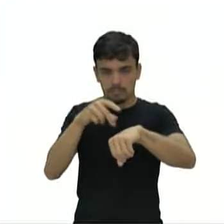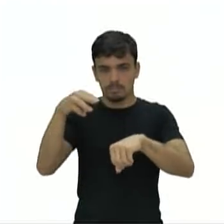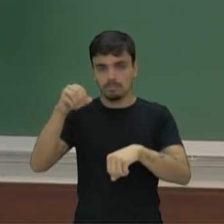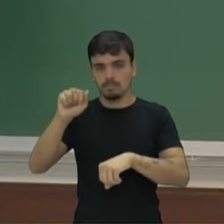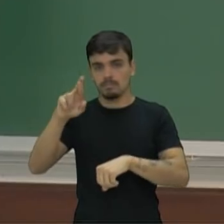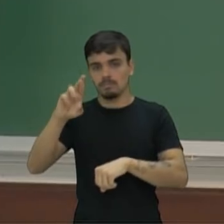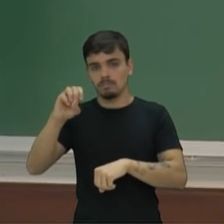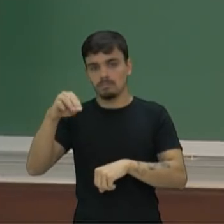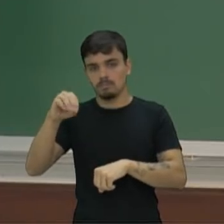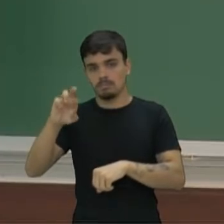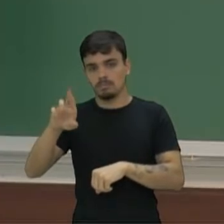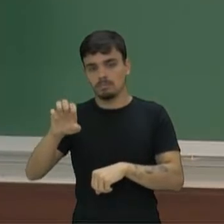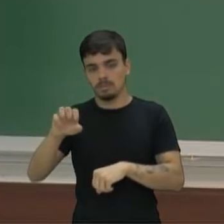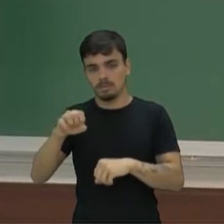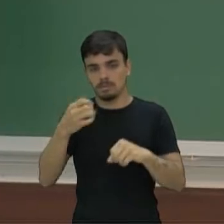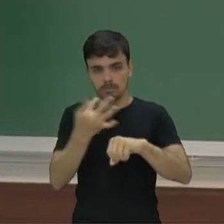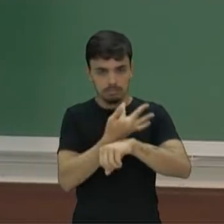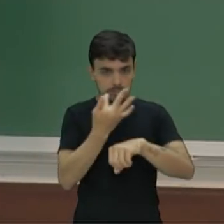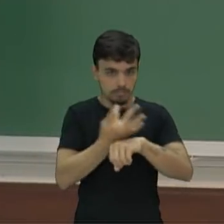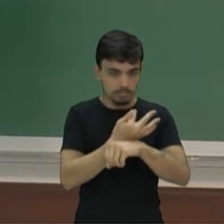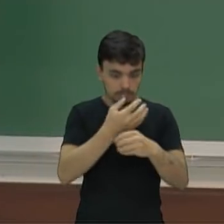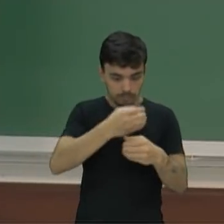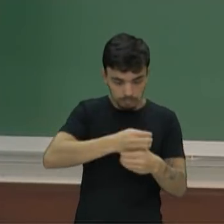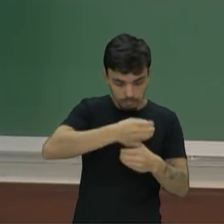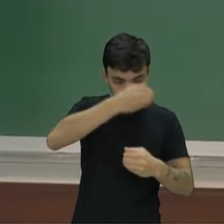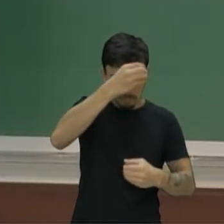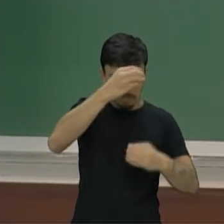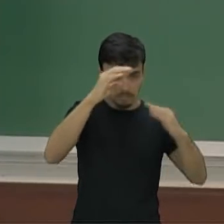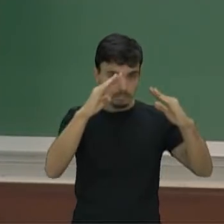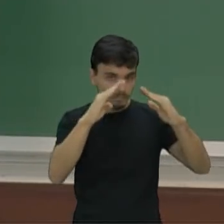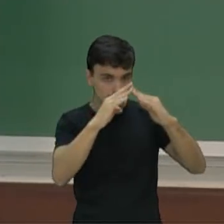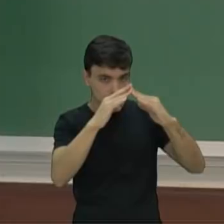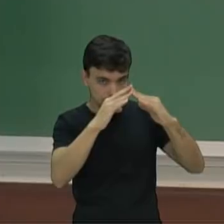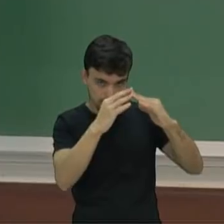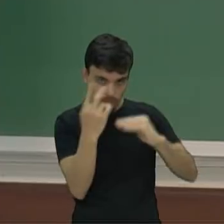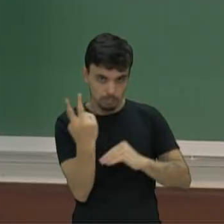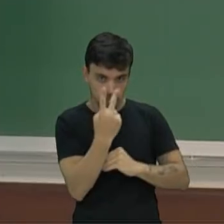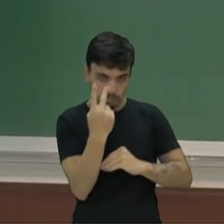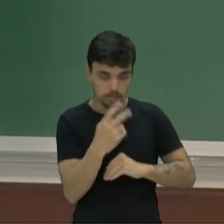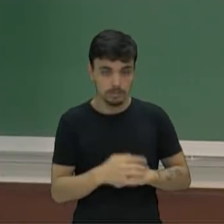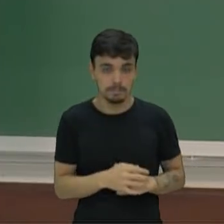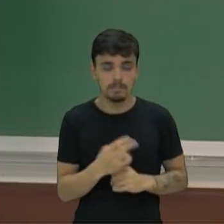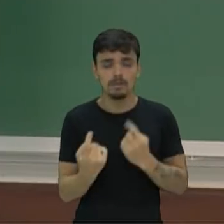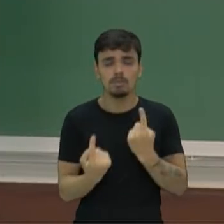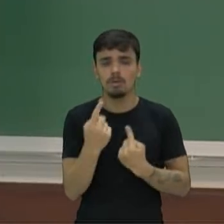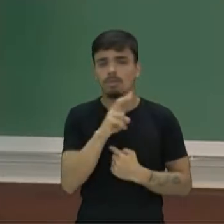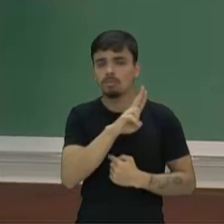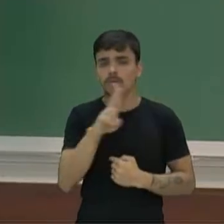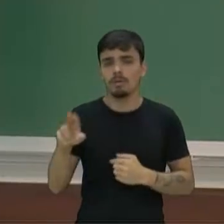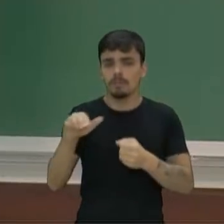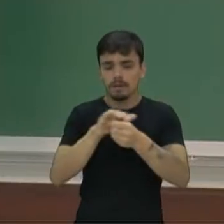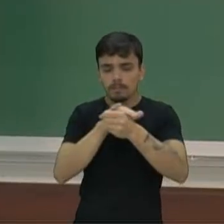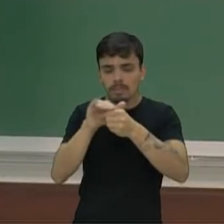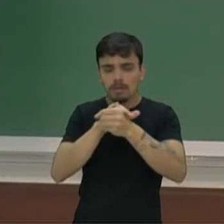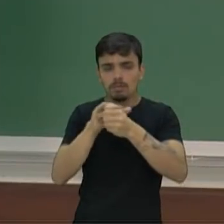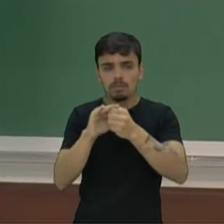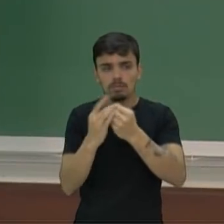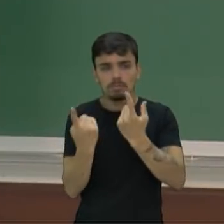coluna com o friso, né, com a parte do teto, com a parte alta do templo. Como que é o nome desse capitel?